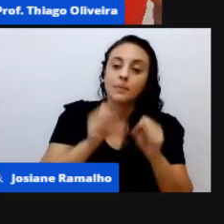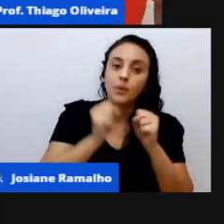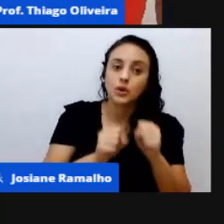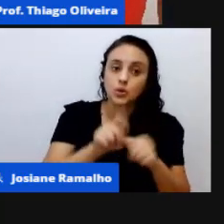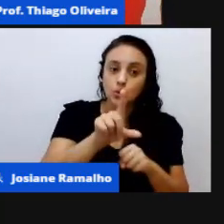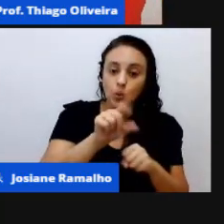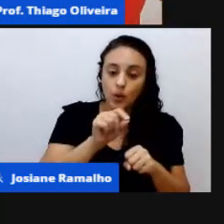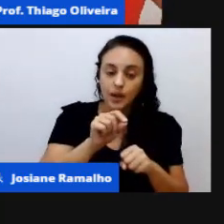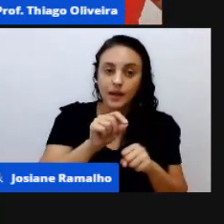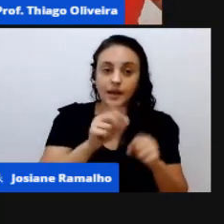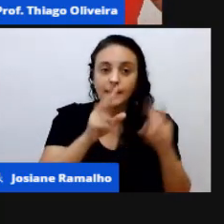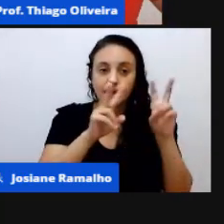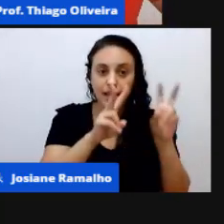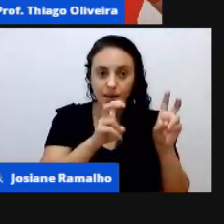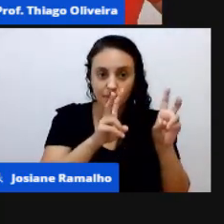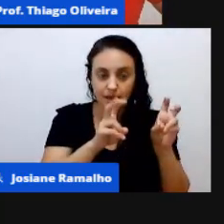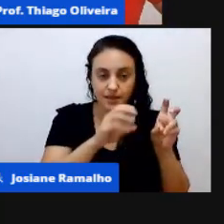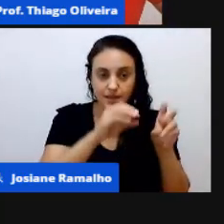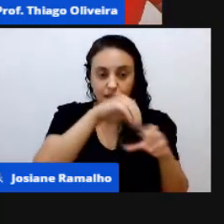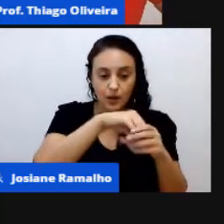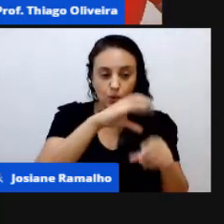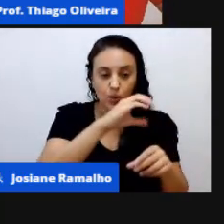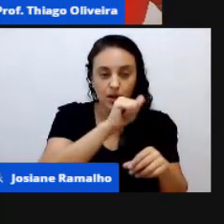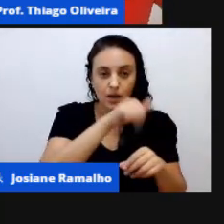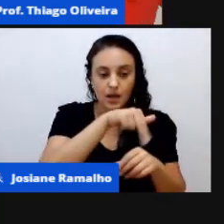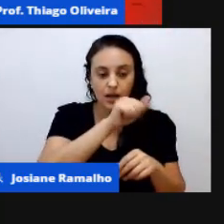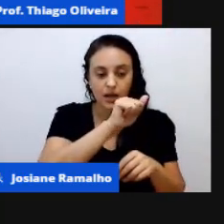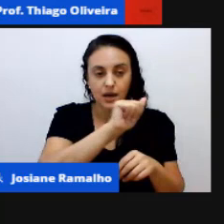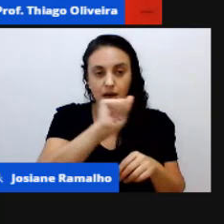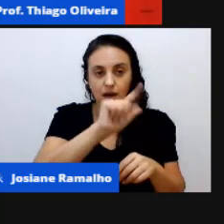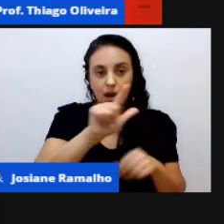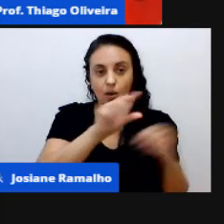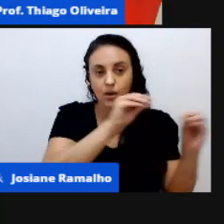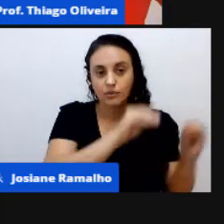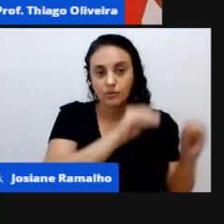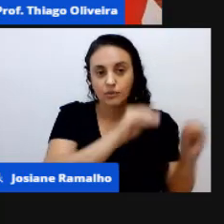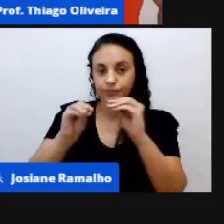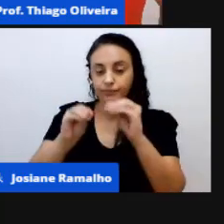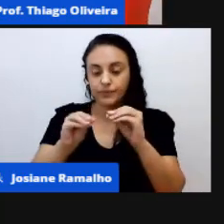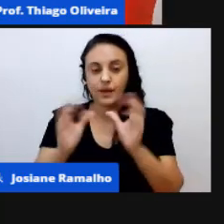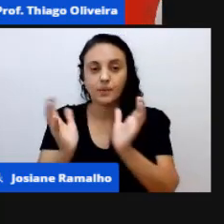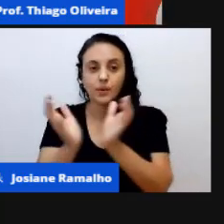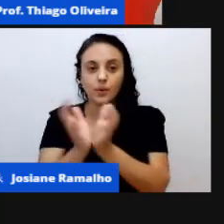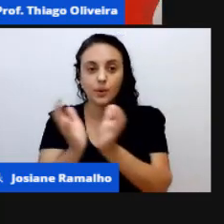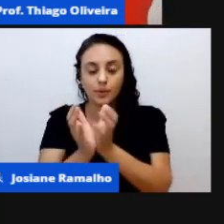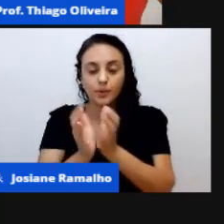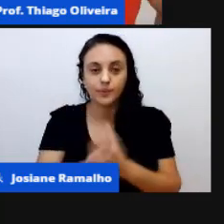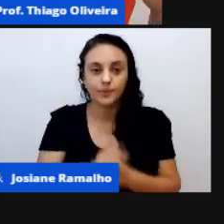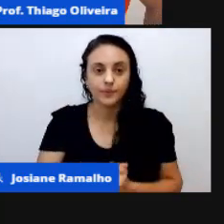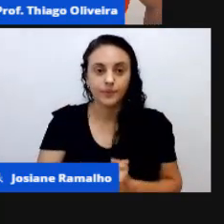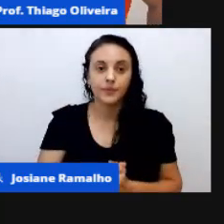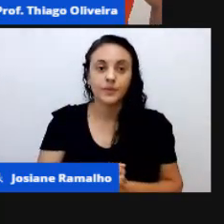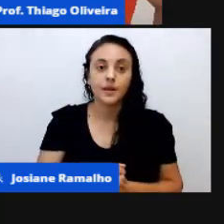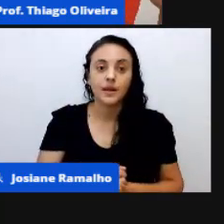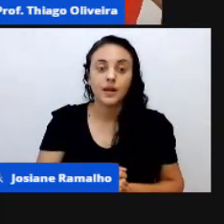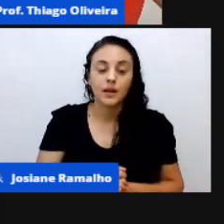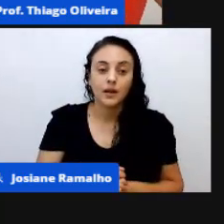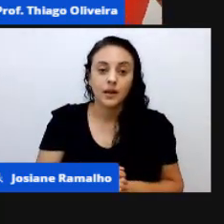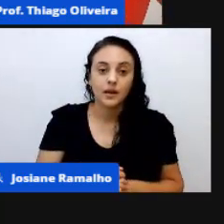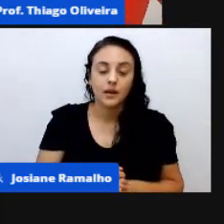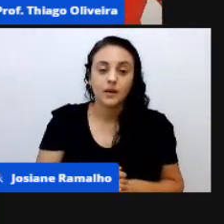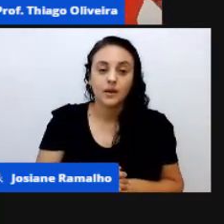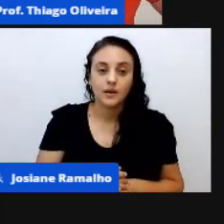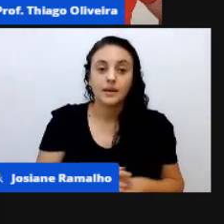jogar dentro do seu grupo, fazendo uma interação com os alunos. Dentro do Telegram é possível também fazer a